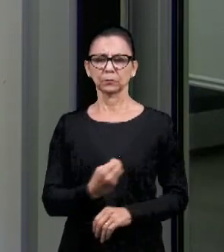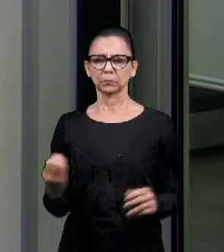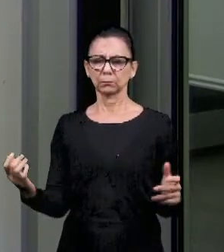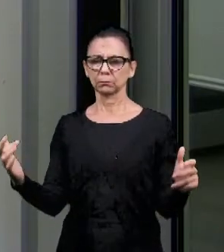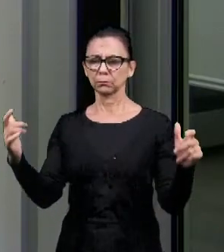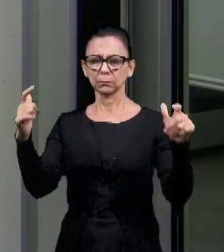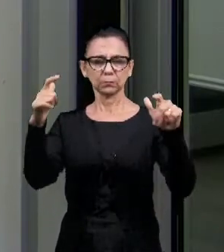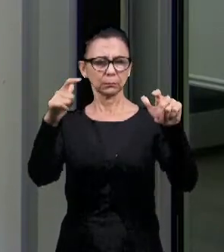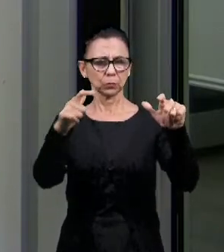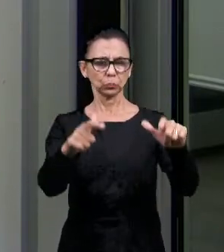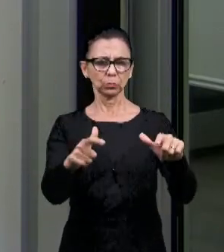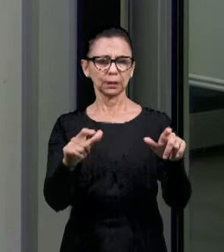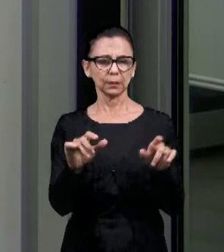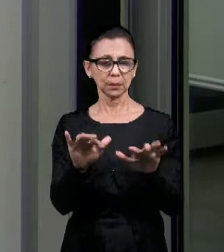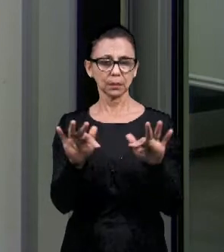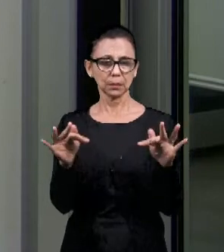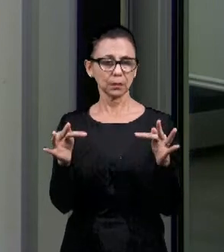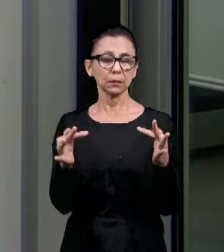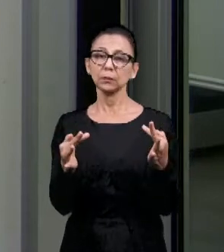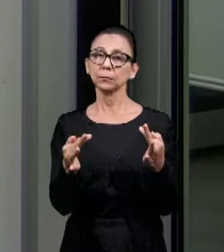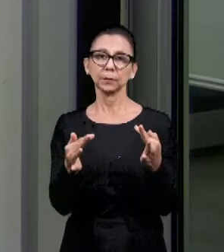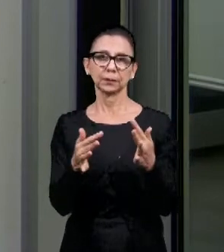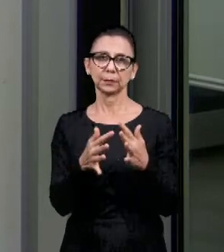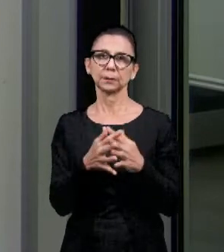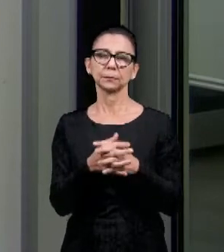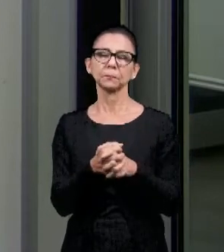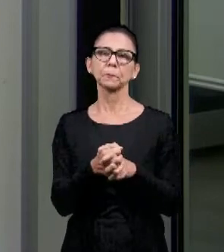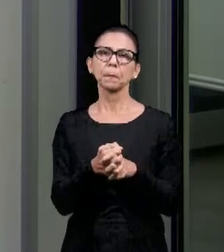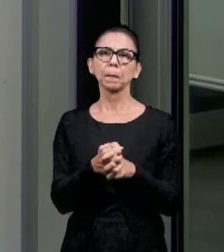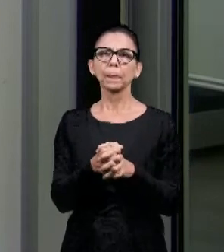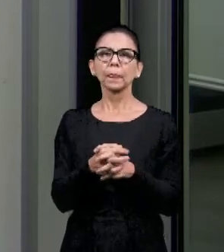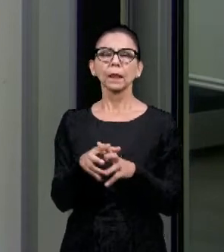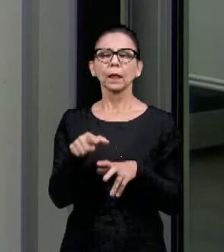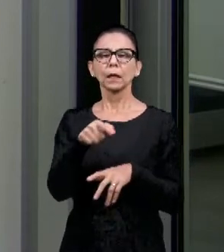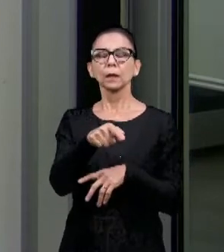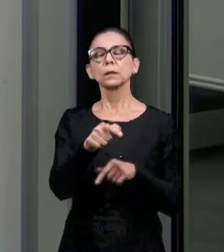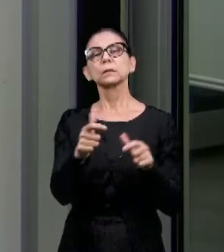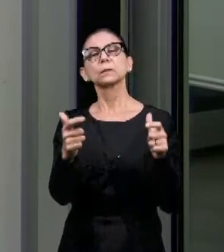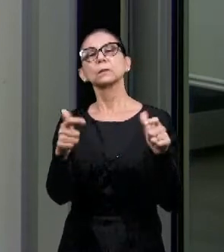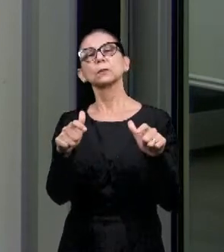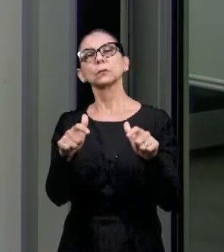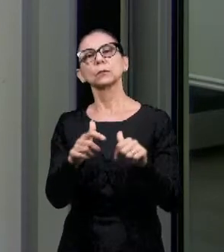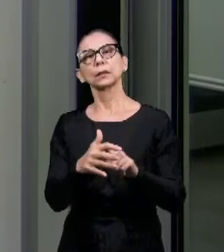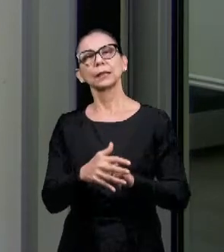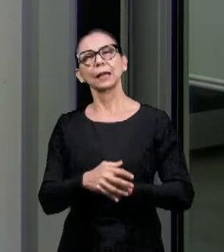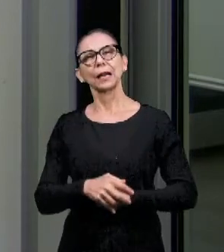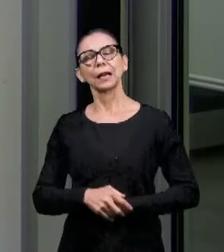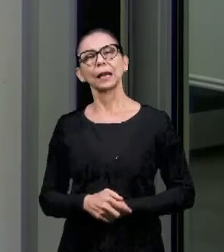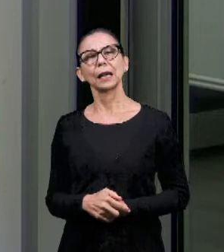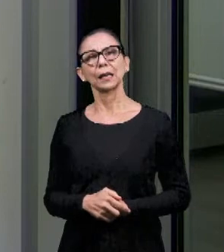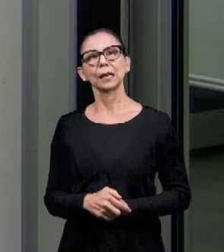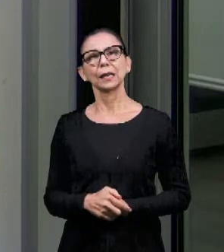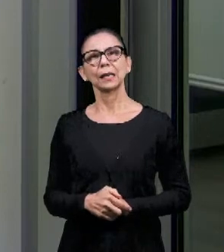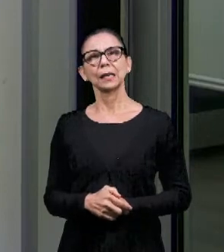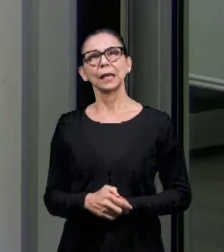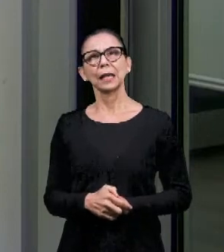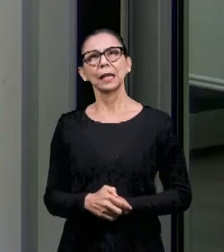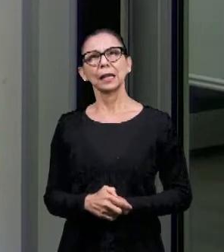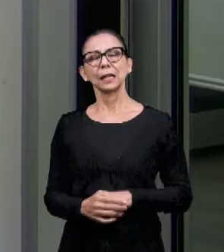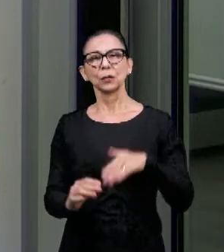Era um lugar assim simples, mas aquele lugar era uma fábrica de